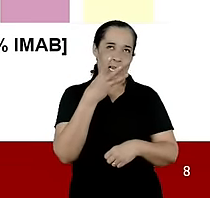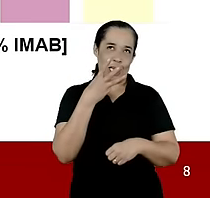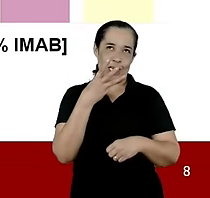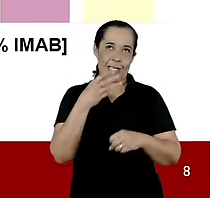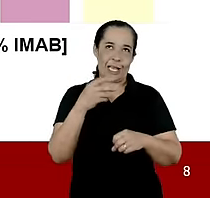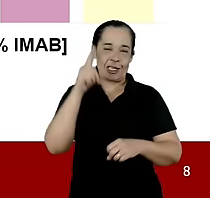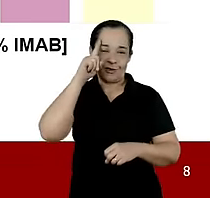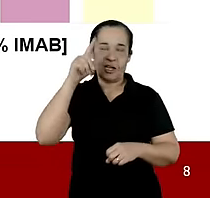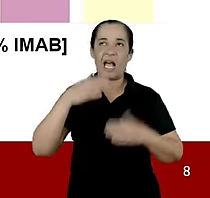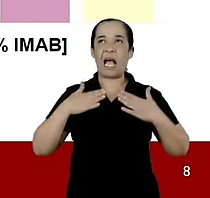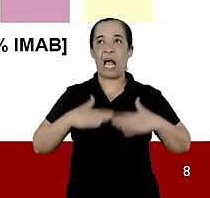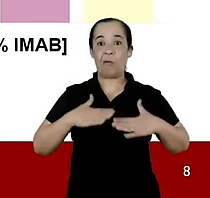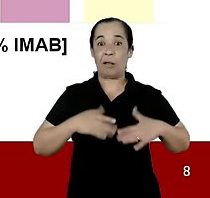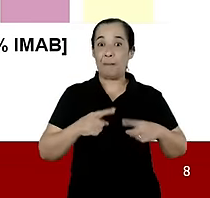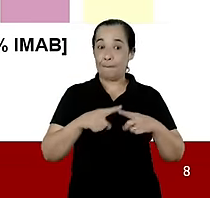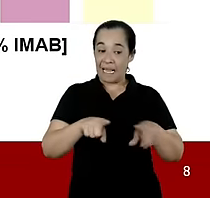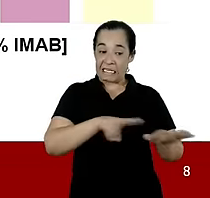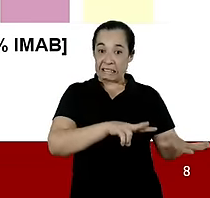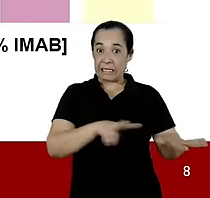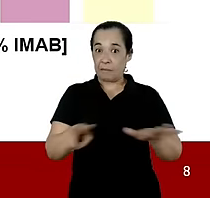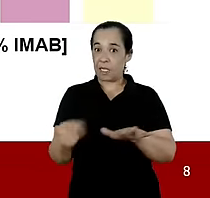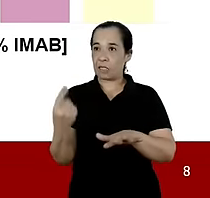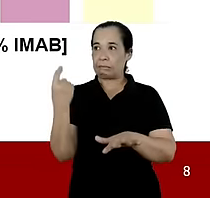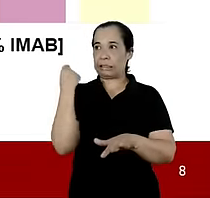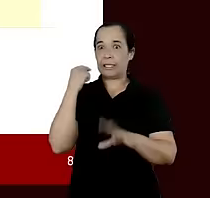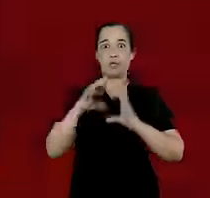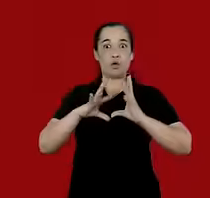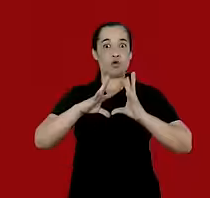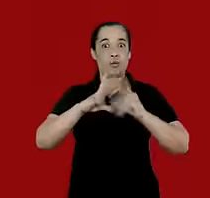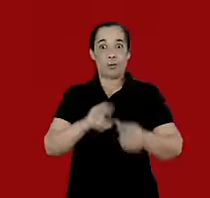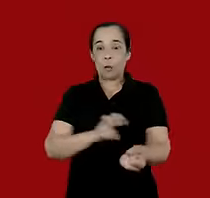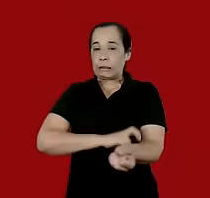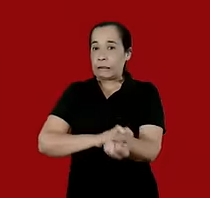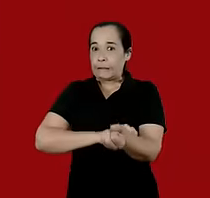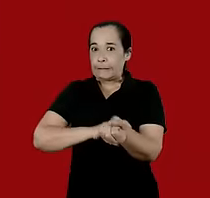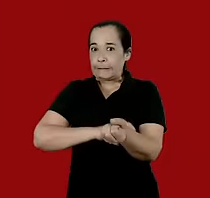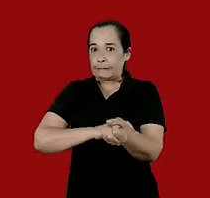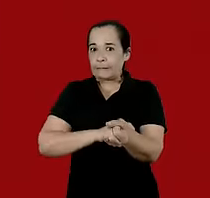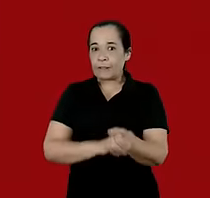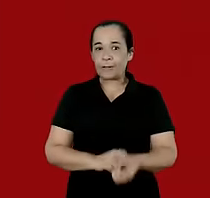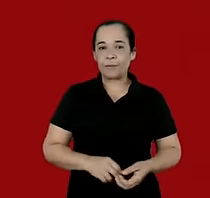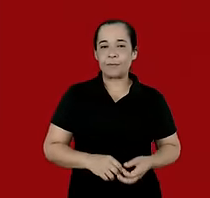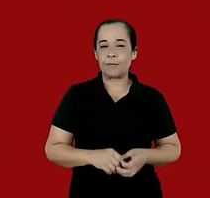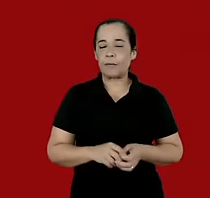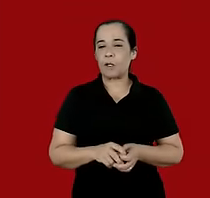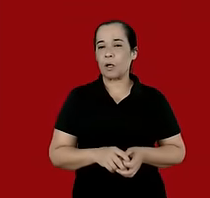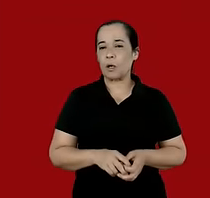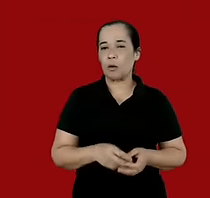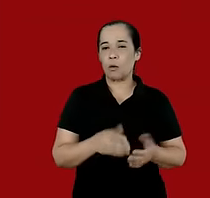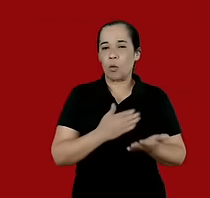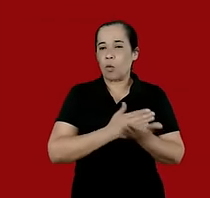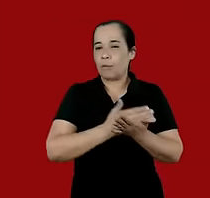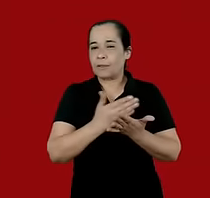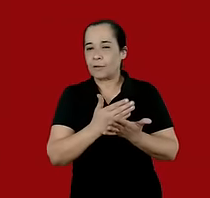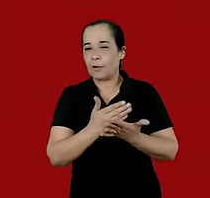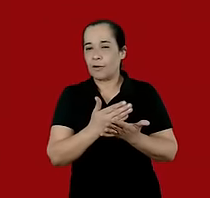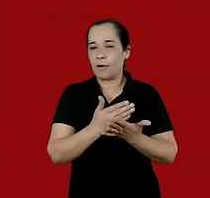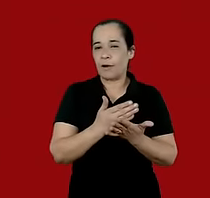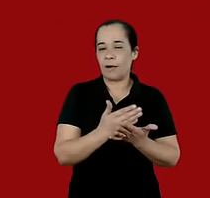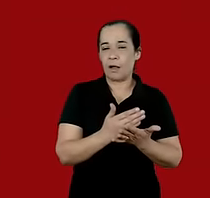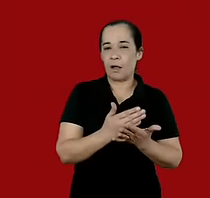mundo muito nervoso mas quando a gente Analisa os últimos ciclos desde de 2 Né desde a virada do